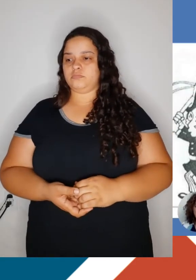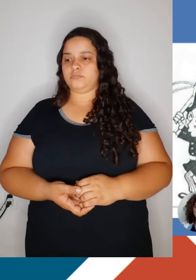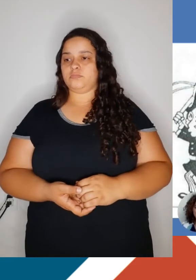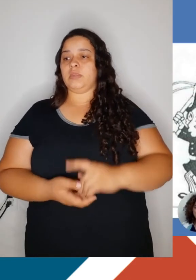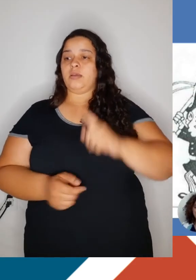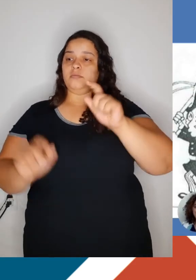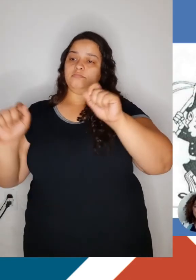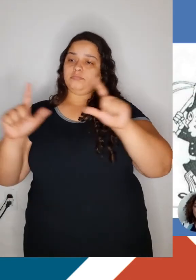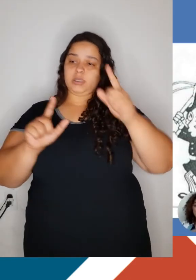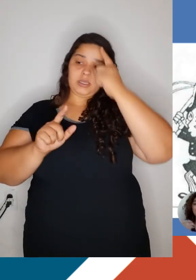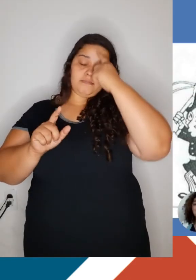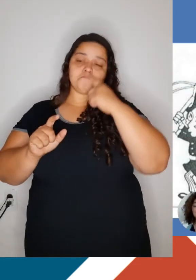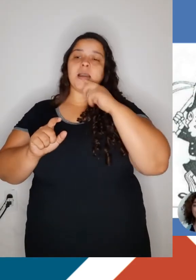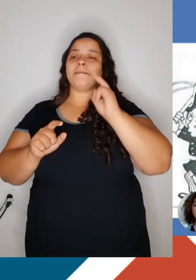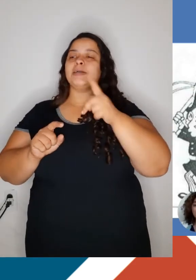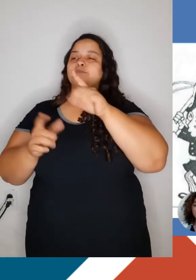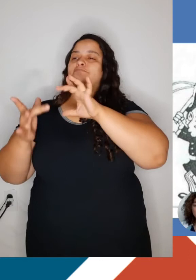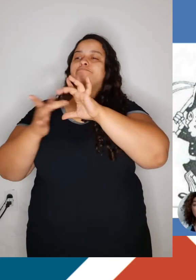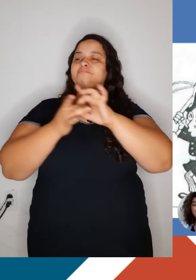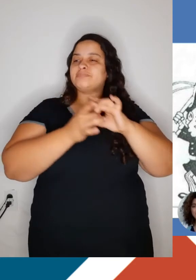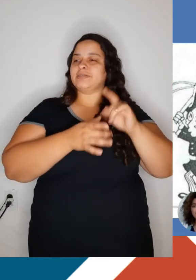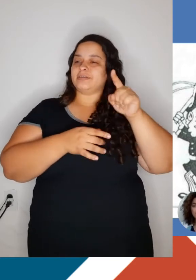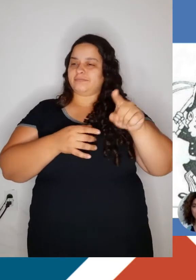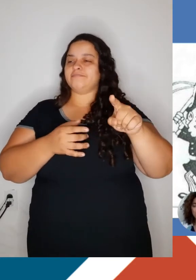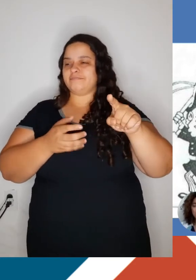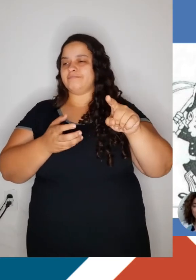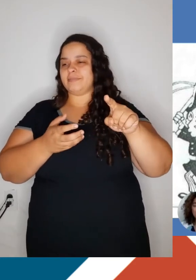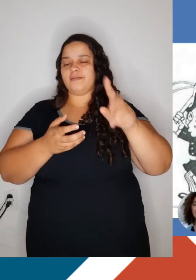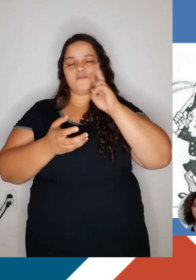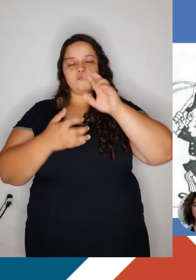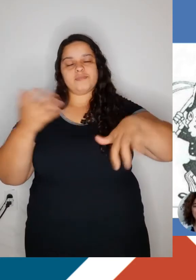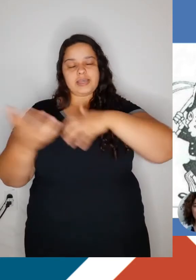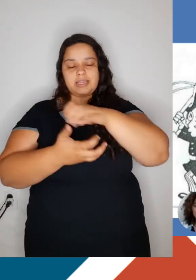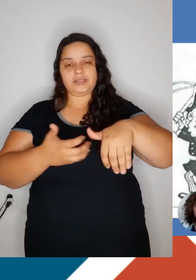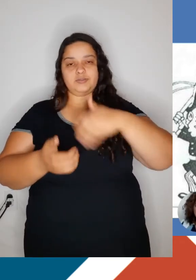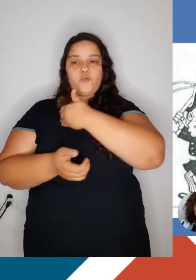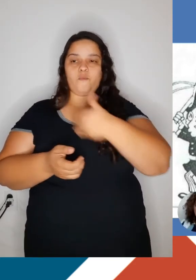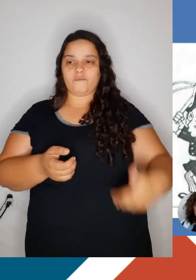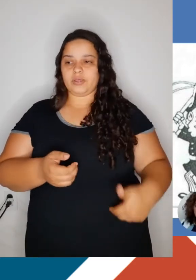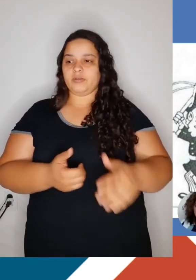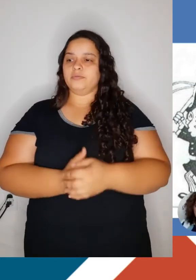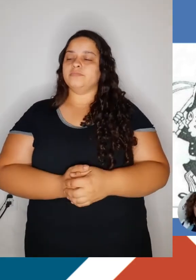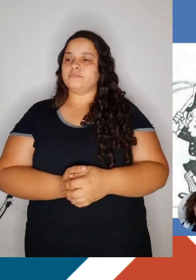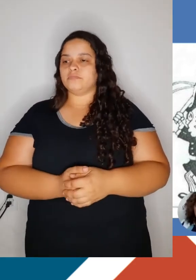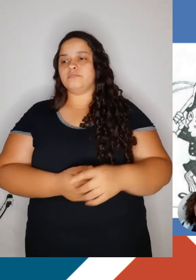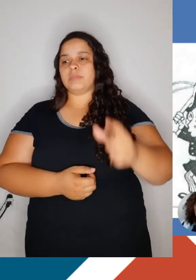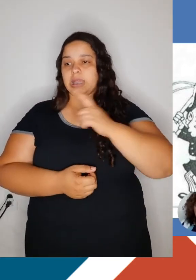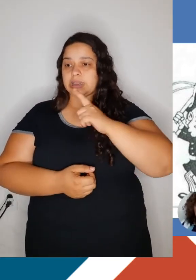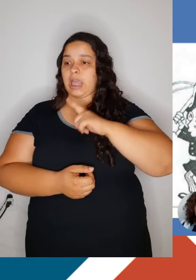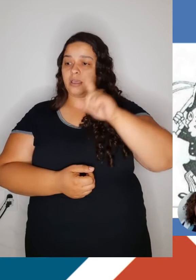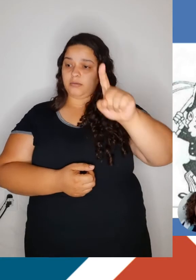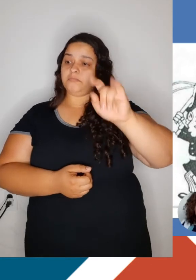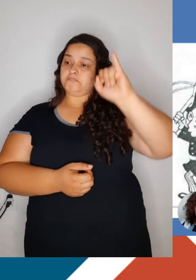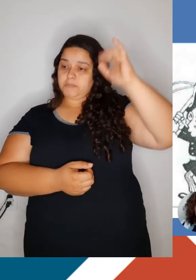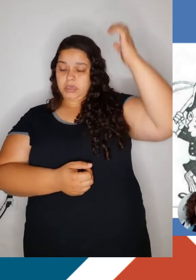Nessa charge aqui, demonstra exatamente esse contexto de crise do Estado imperial. Temos aqui uma fala